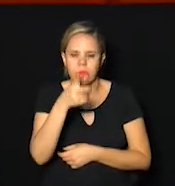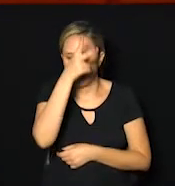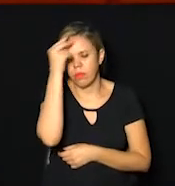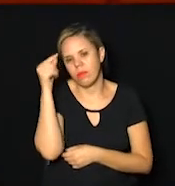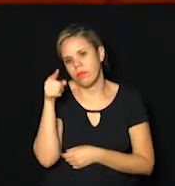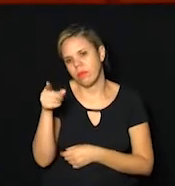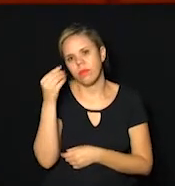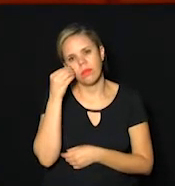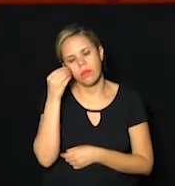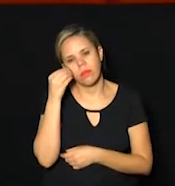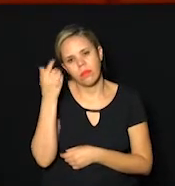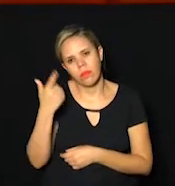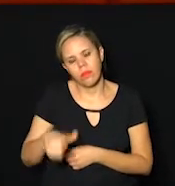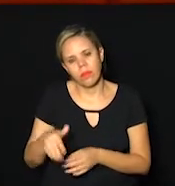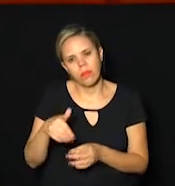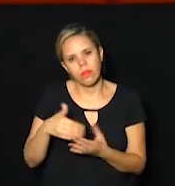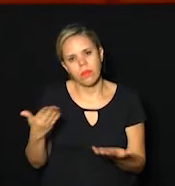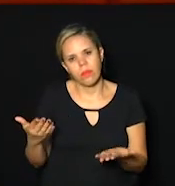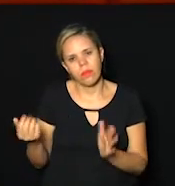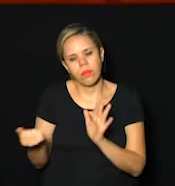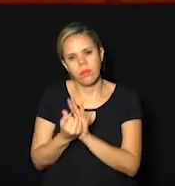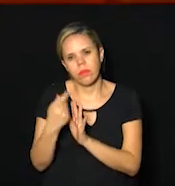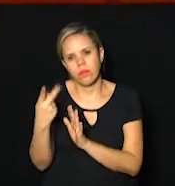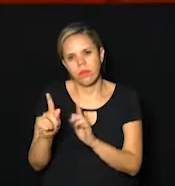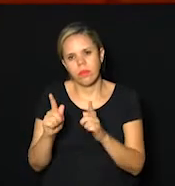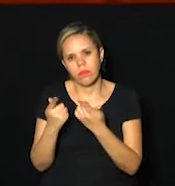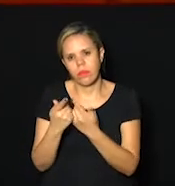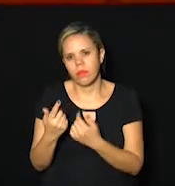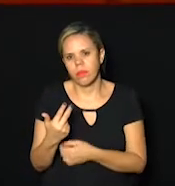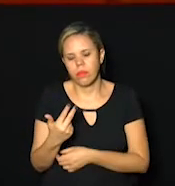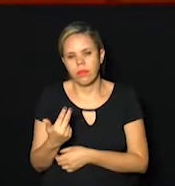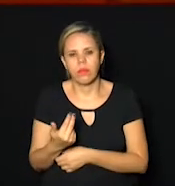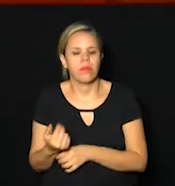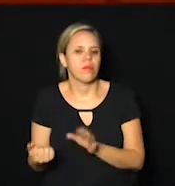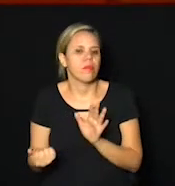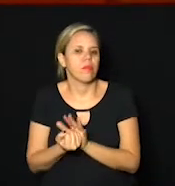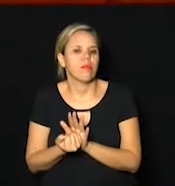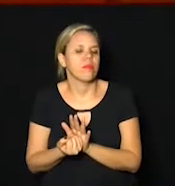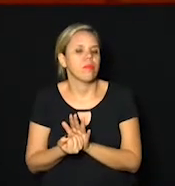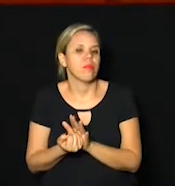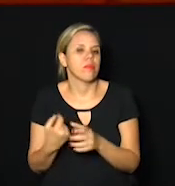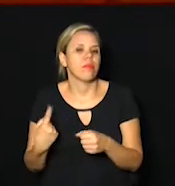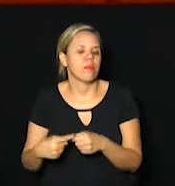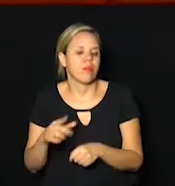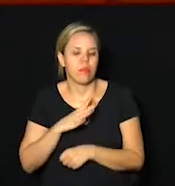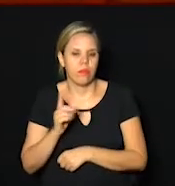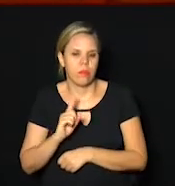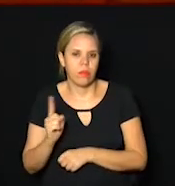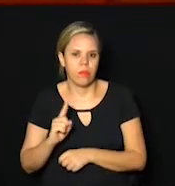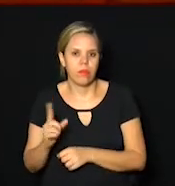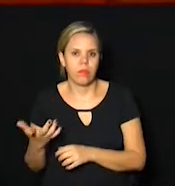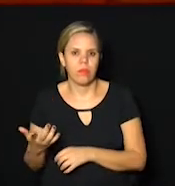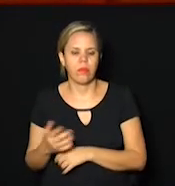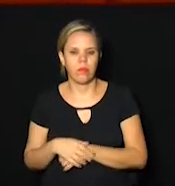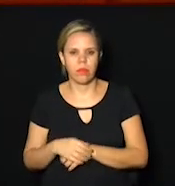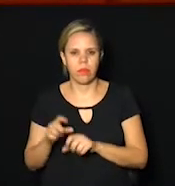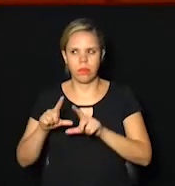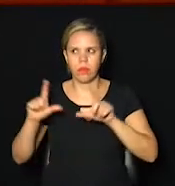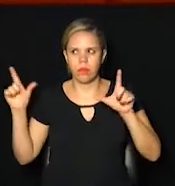tentar reeleição. Aí você pega a marca da sua gestão, não o símbolo do município, a marca da sua gestão, sabe? A